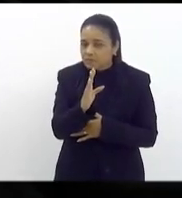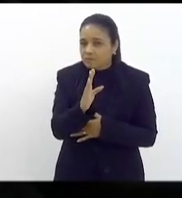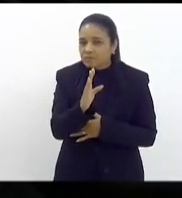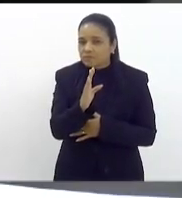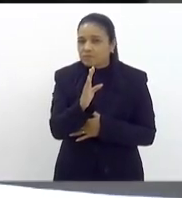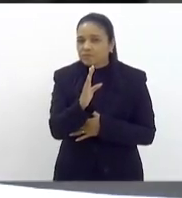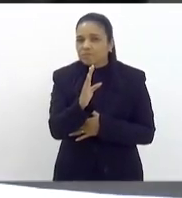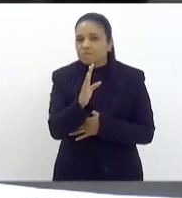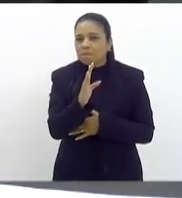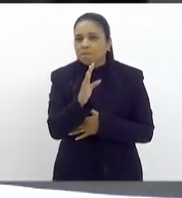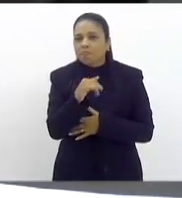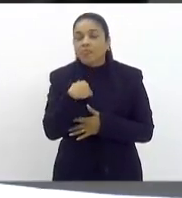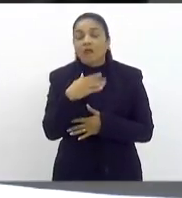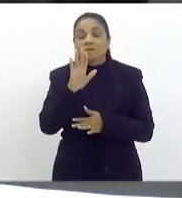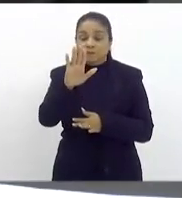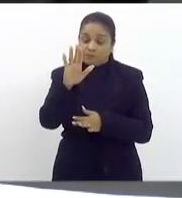Então,